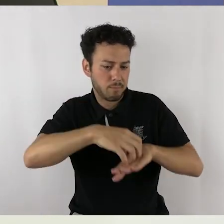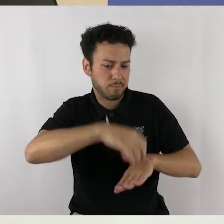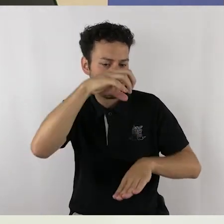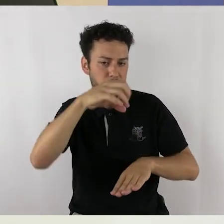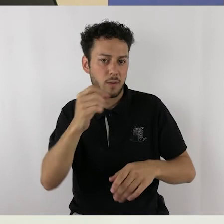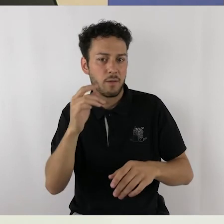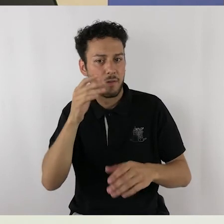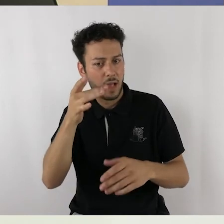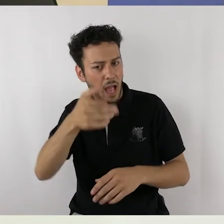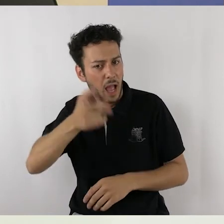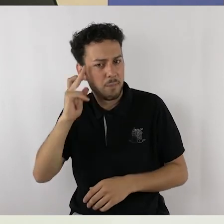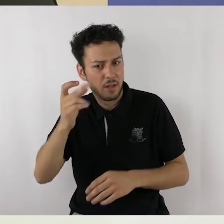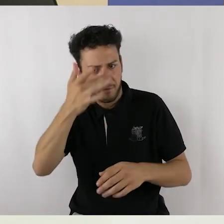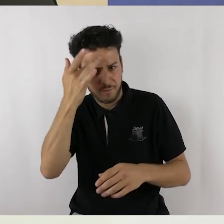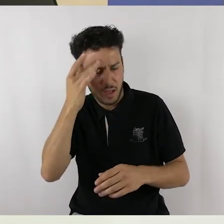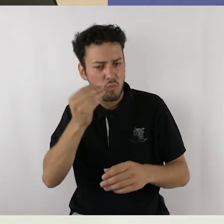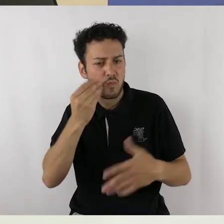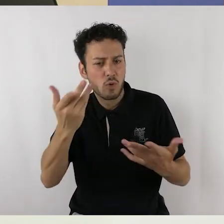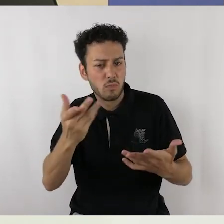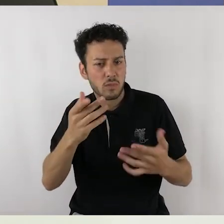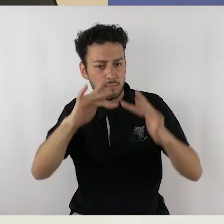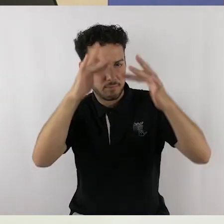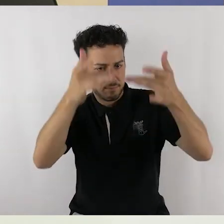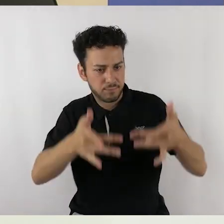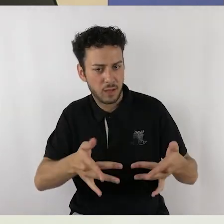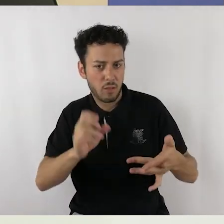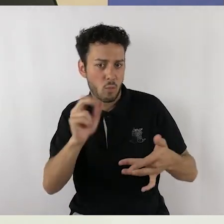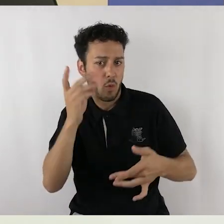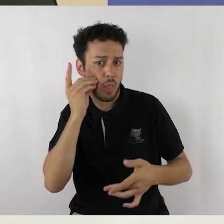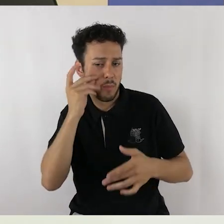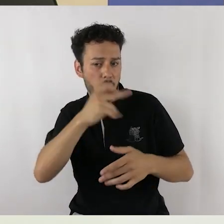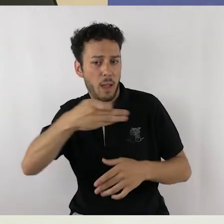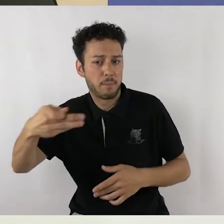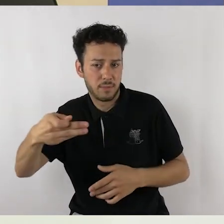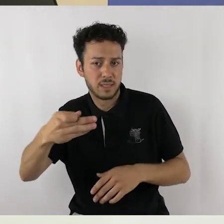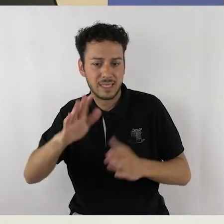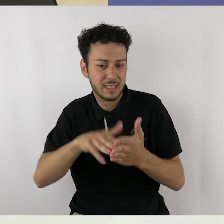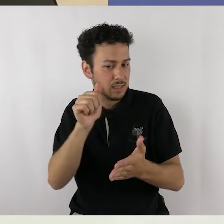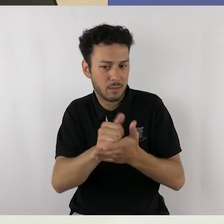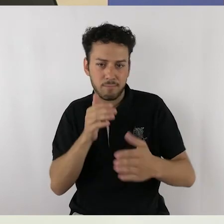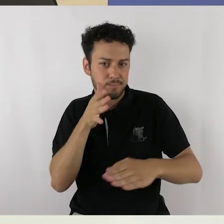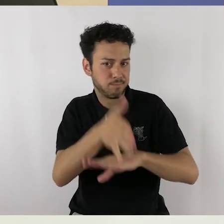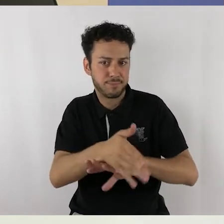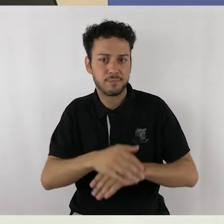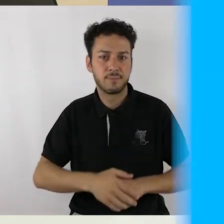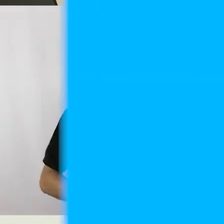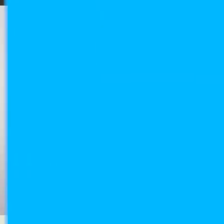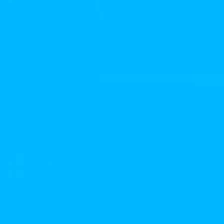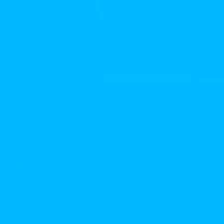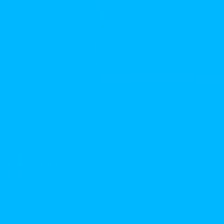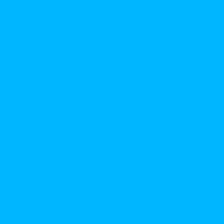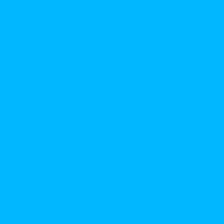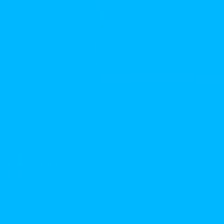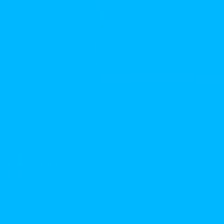prático mais eficiente mais rápido será na na após no site que está sempre acessível